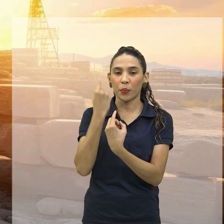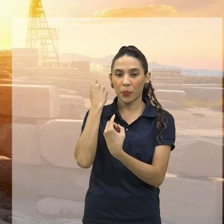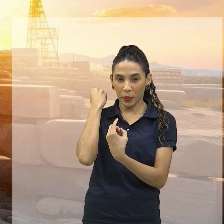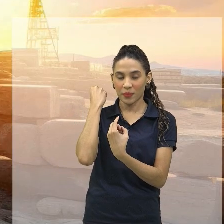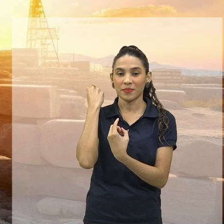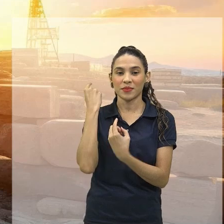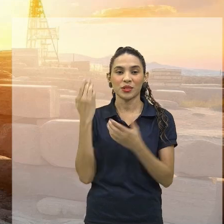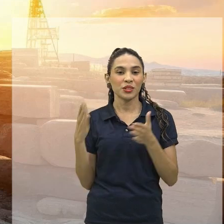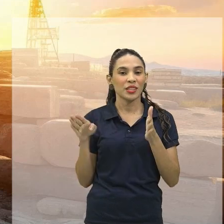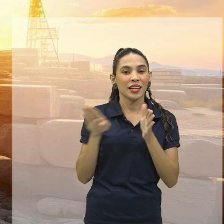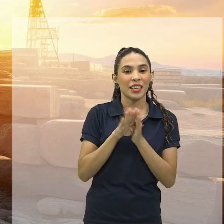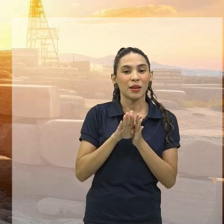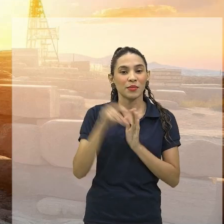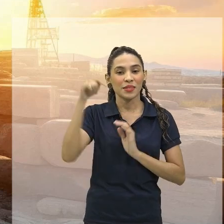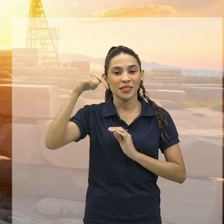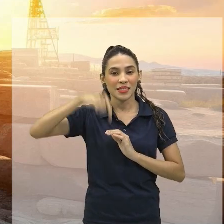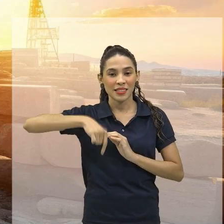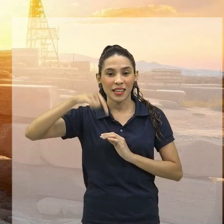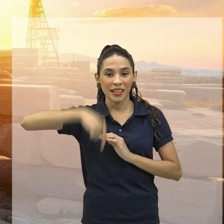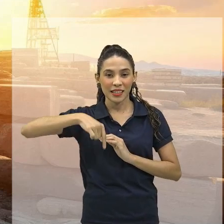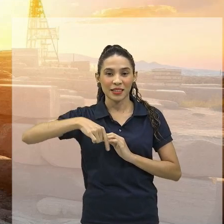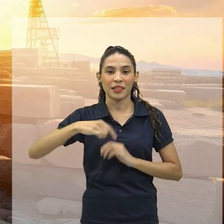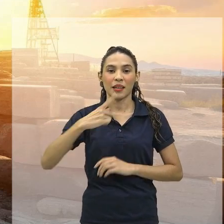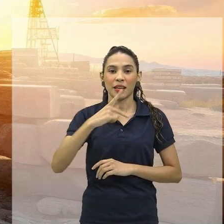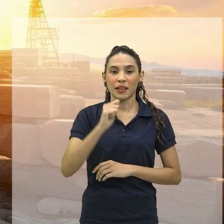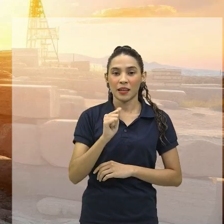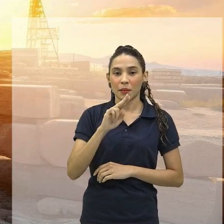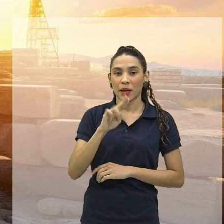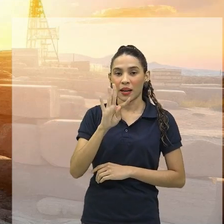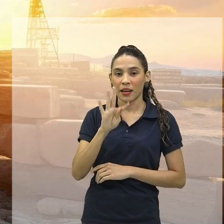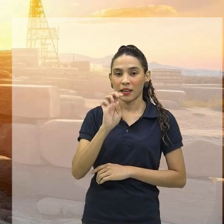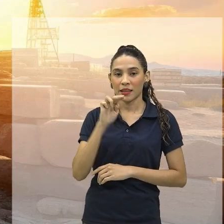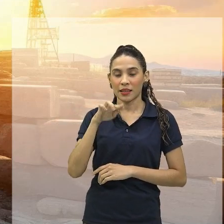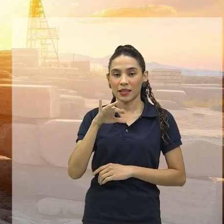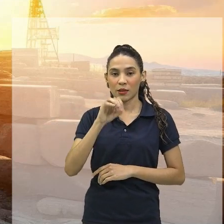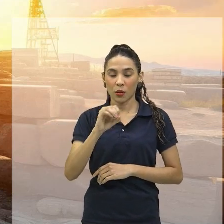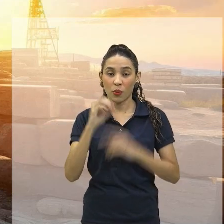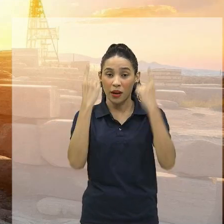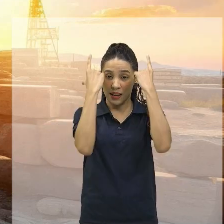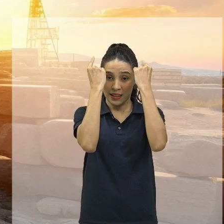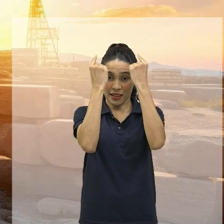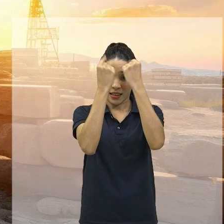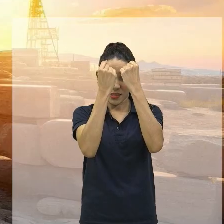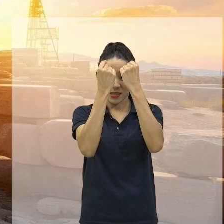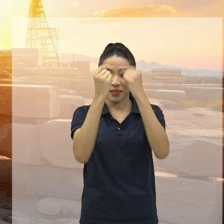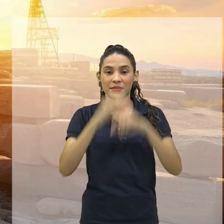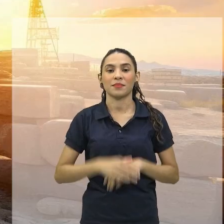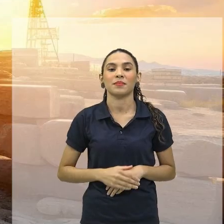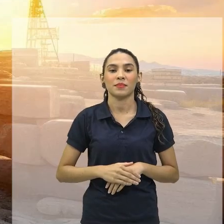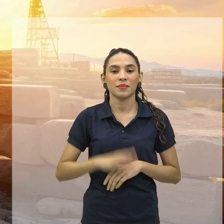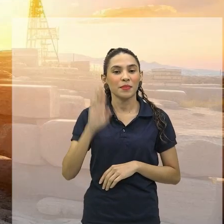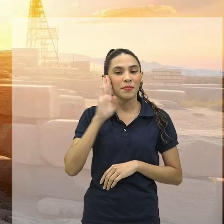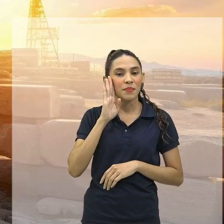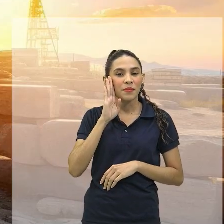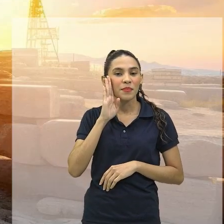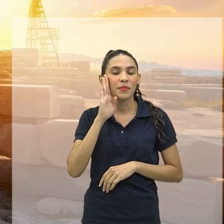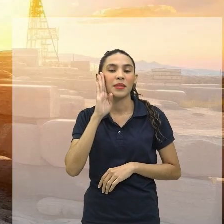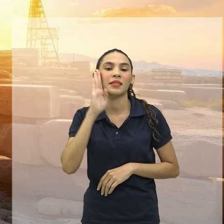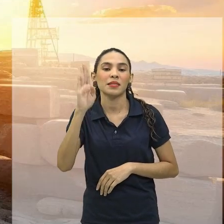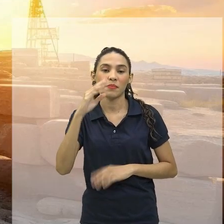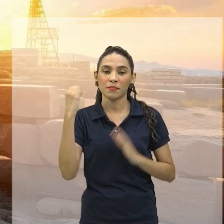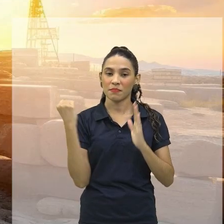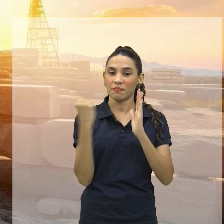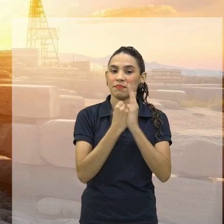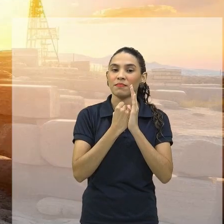e chegamos aqui no Partenon, na Grécia, né? Esse que é um dos grandes símbolos